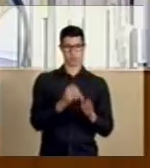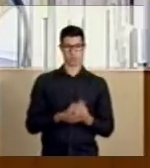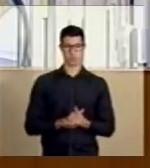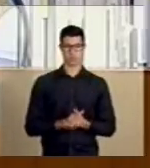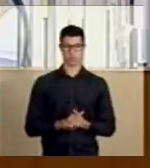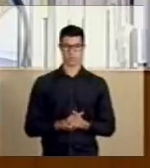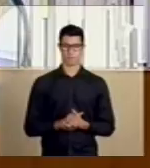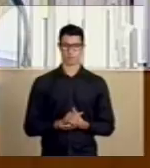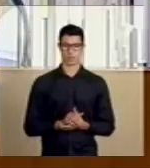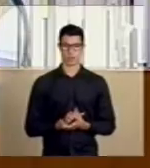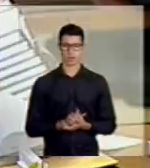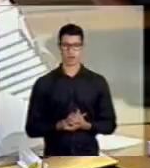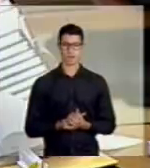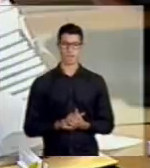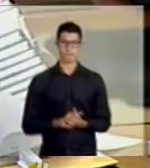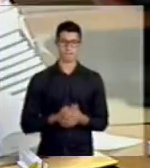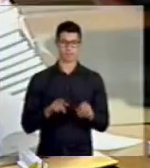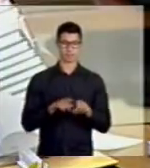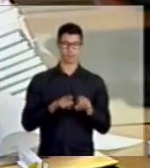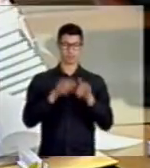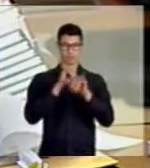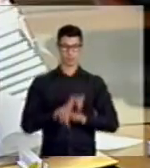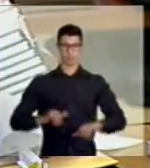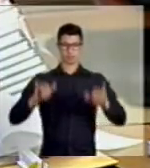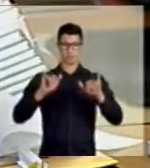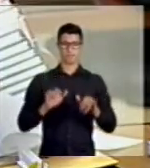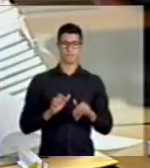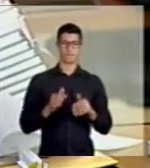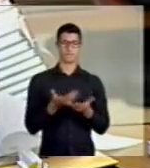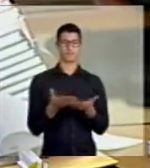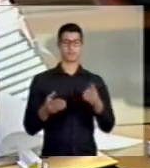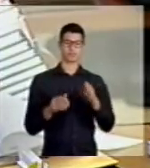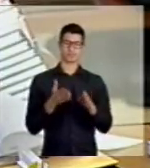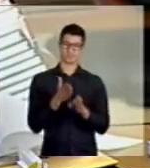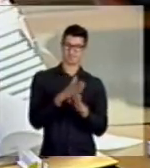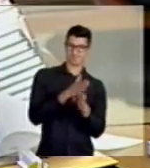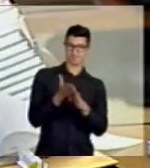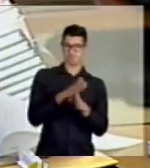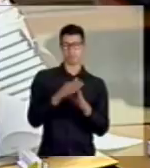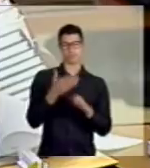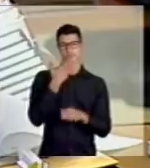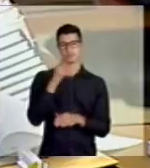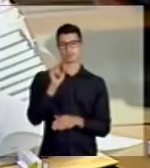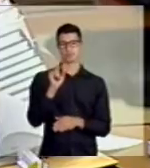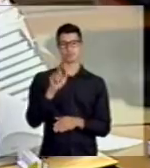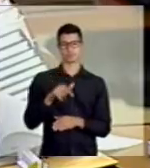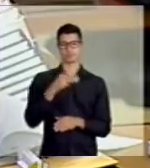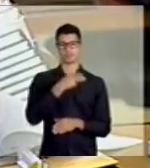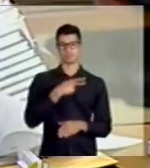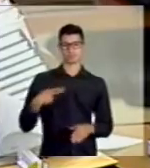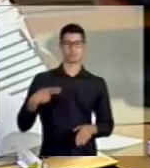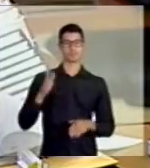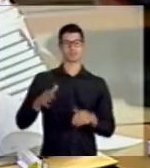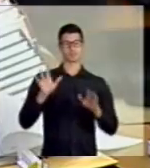toda sorte, e também o pronunciamento judicial. Quanto à baliza do pedido, porque o pedido do Ministério Público